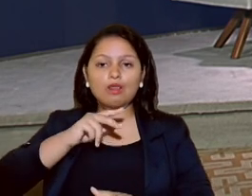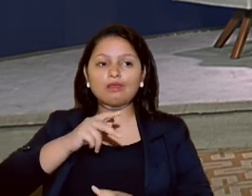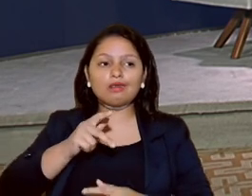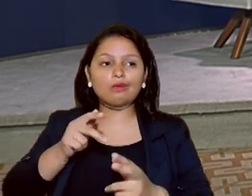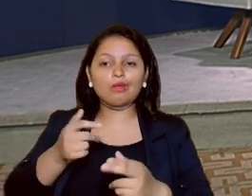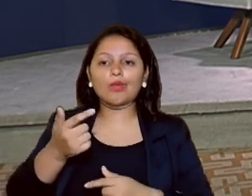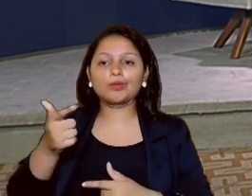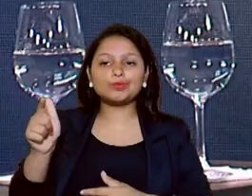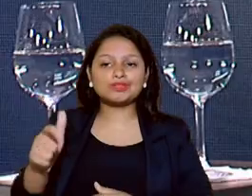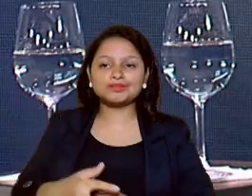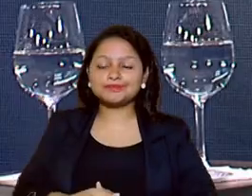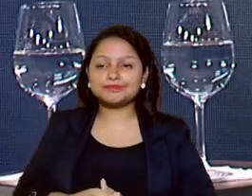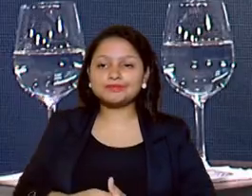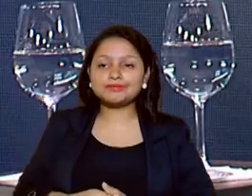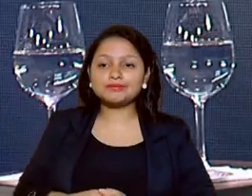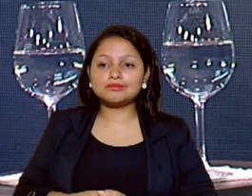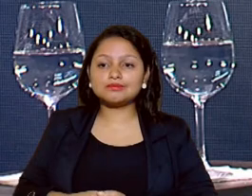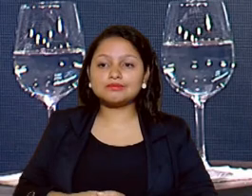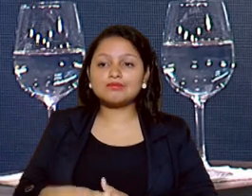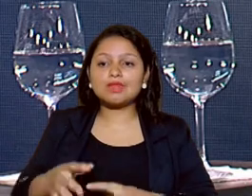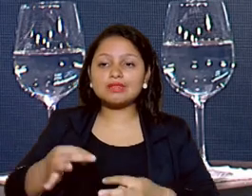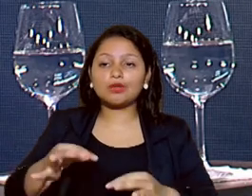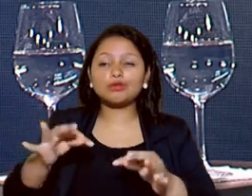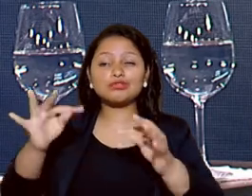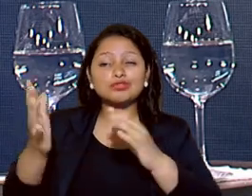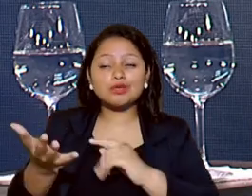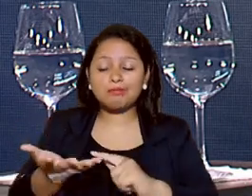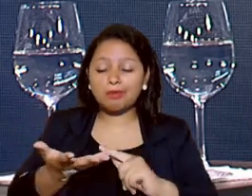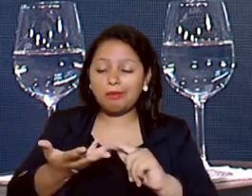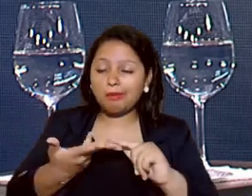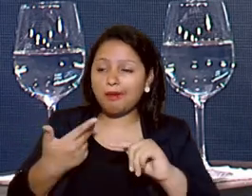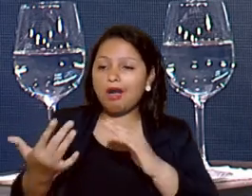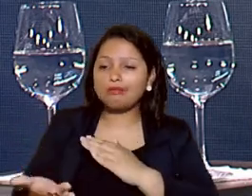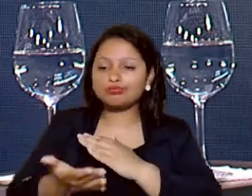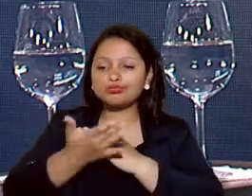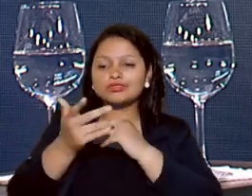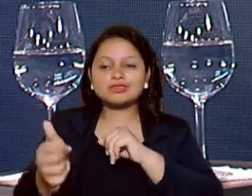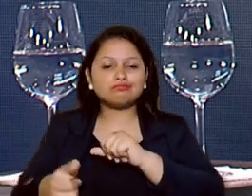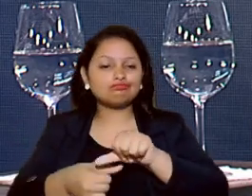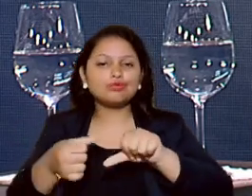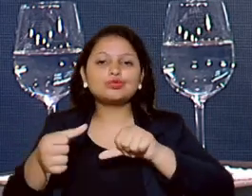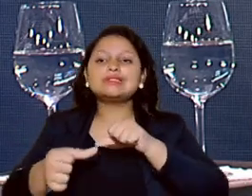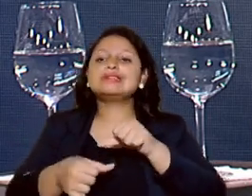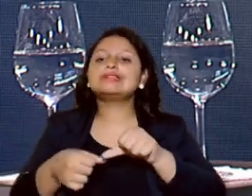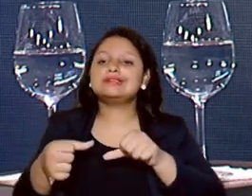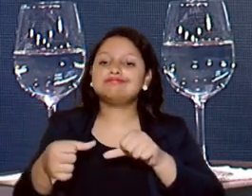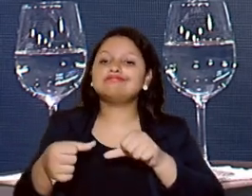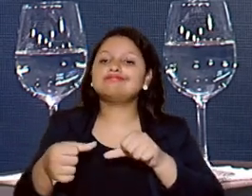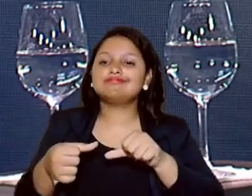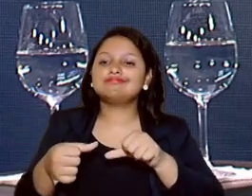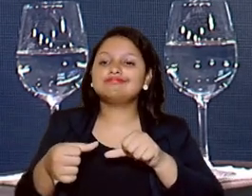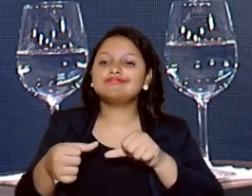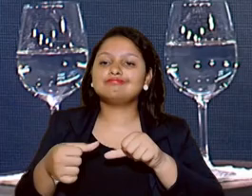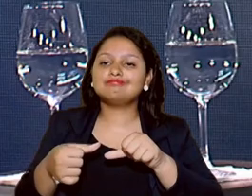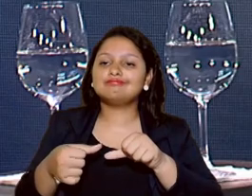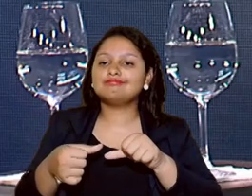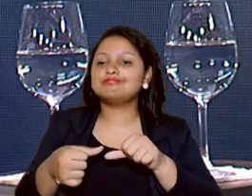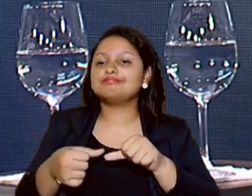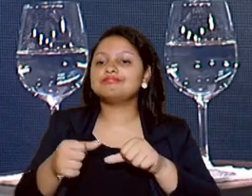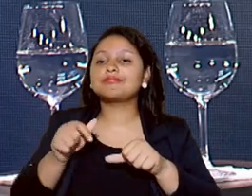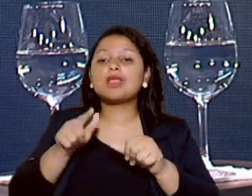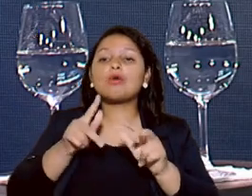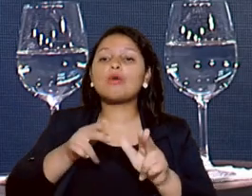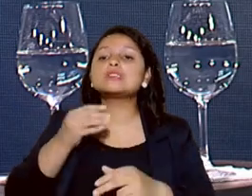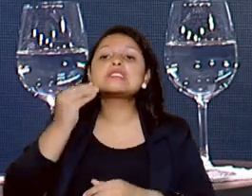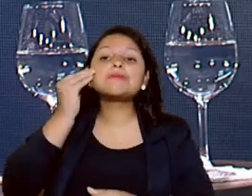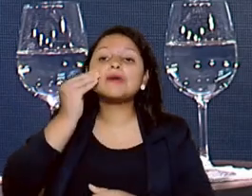O que é a tecnologia vem facilitar para nós hoje né Essa transformação facilitou é como a gente consegue hoje experimentar o